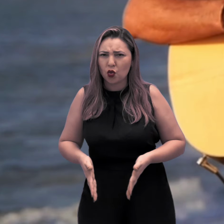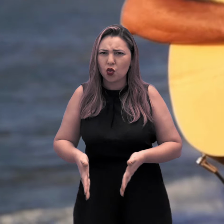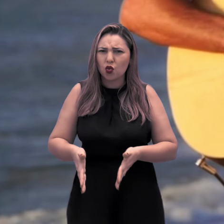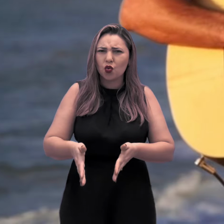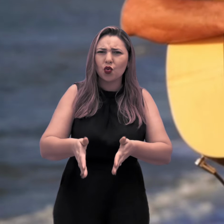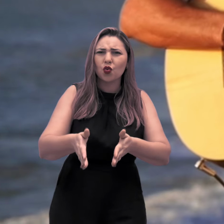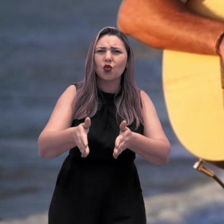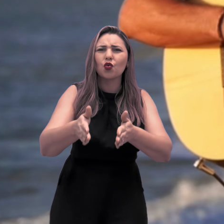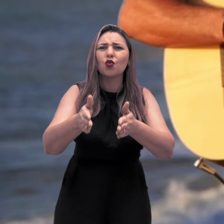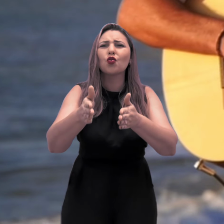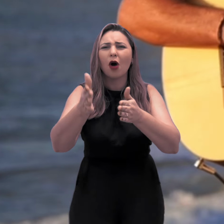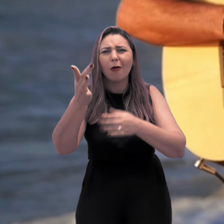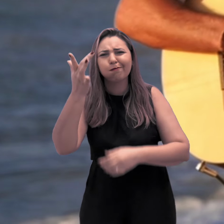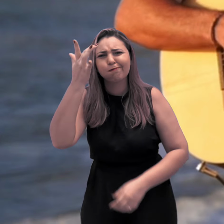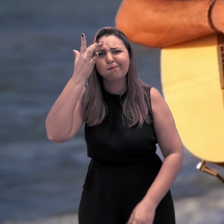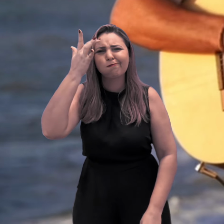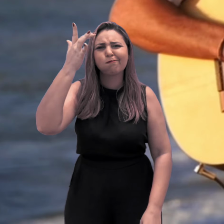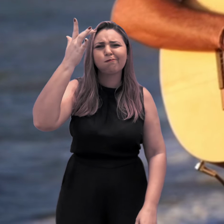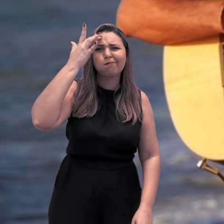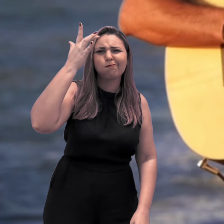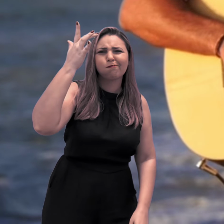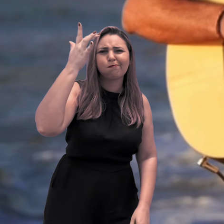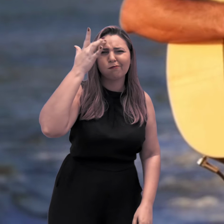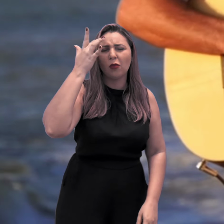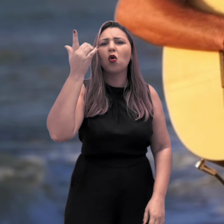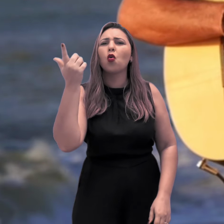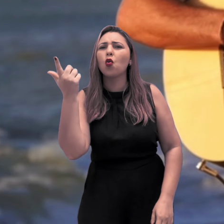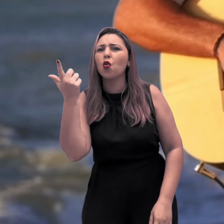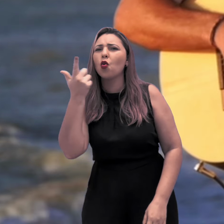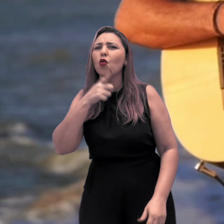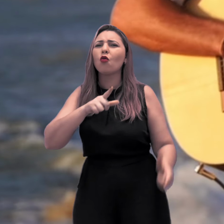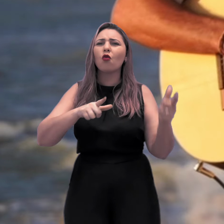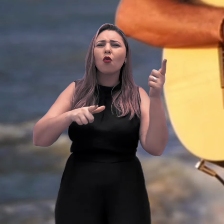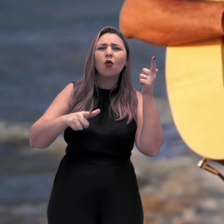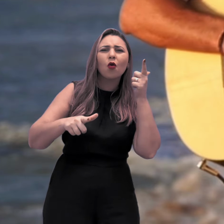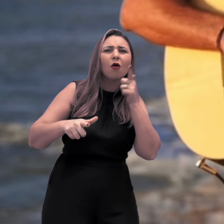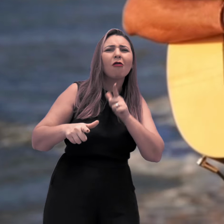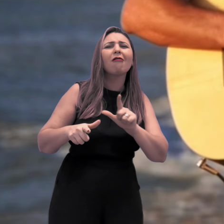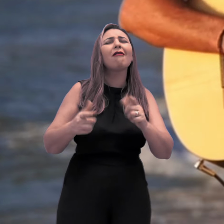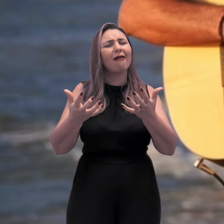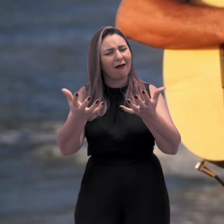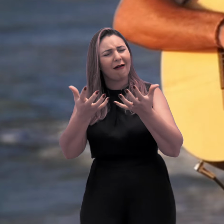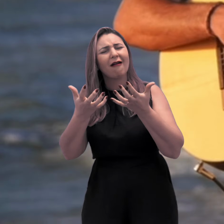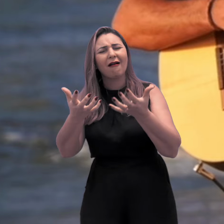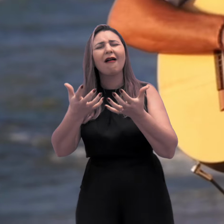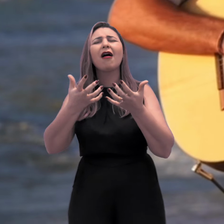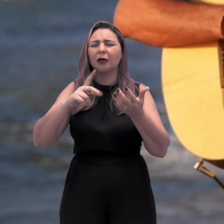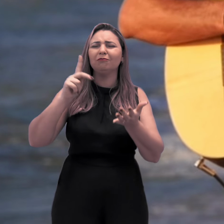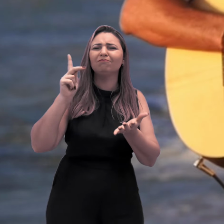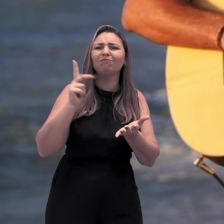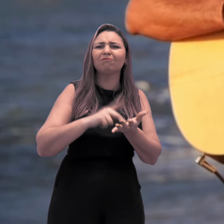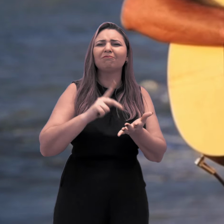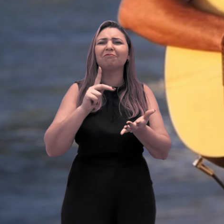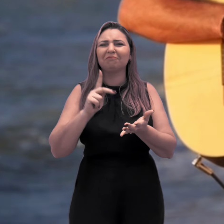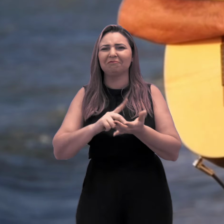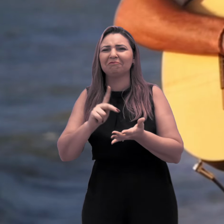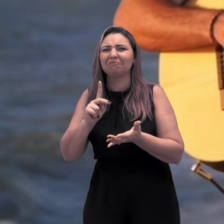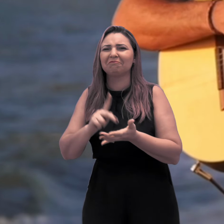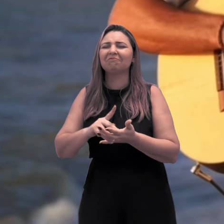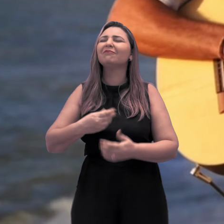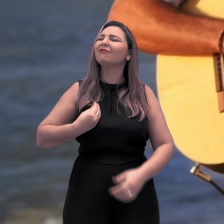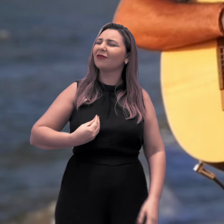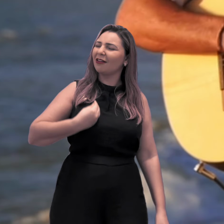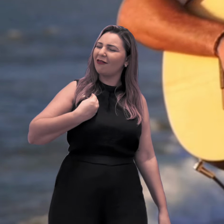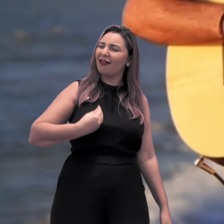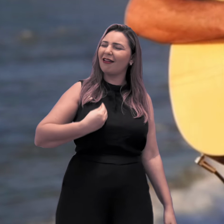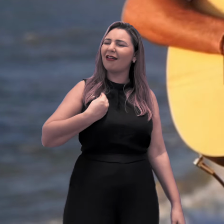Seguiu um rumo consciente de quem busca